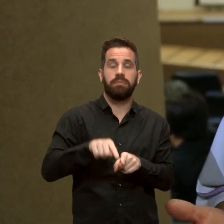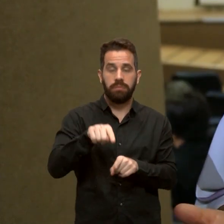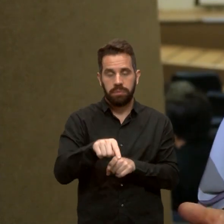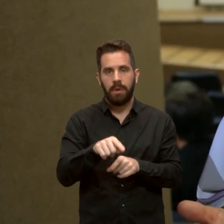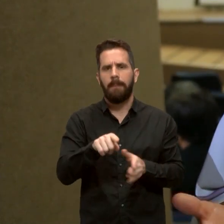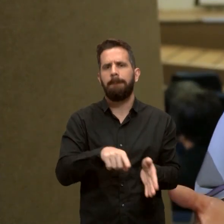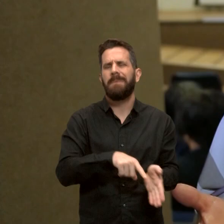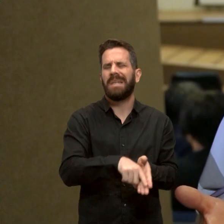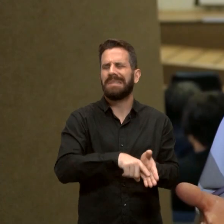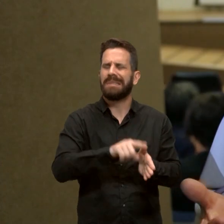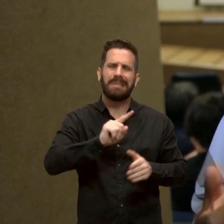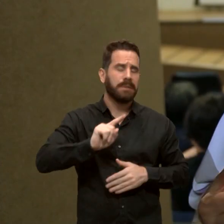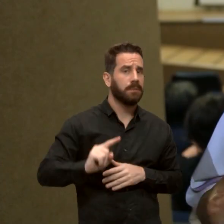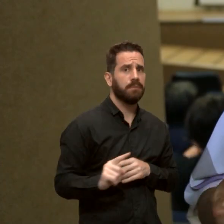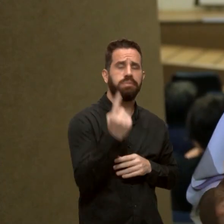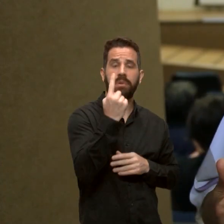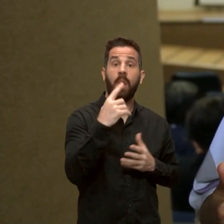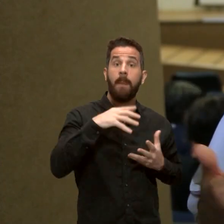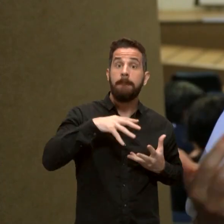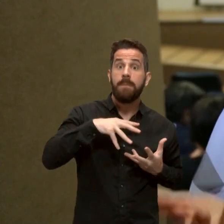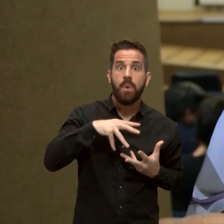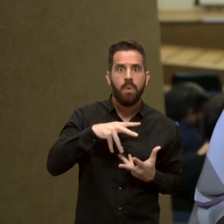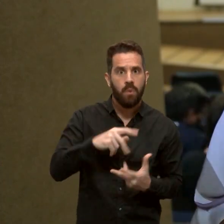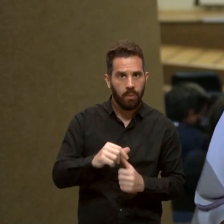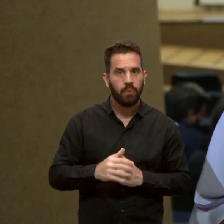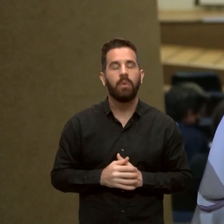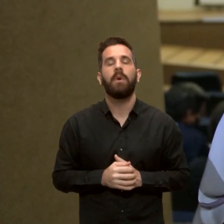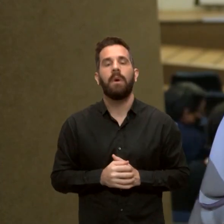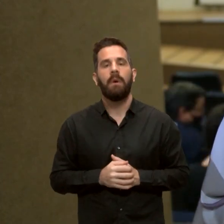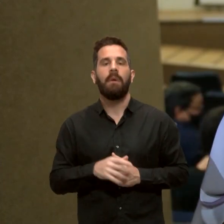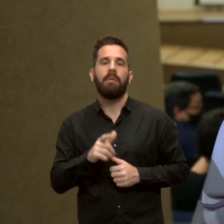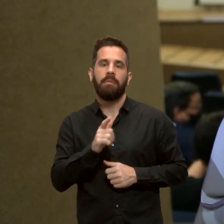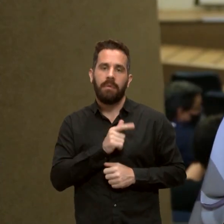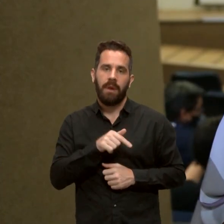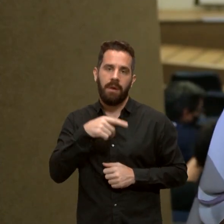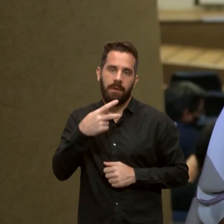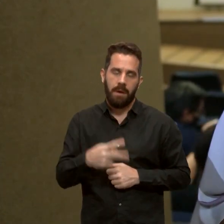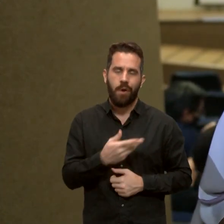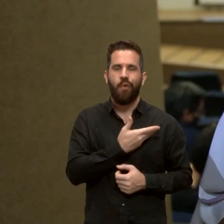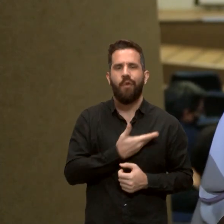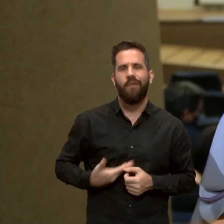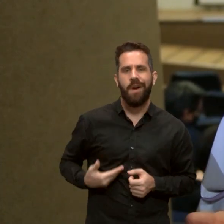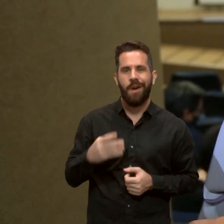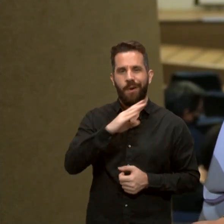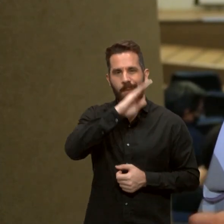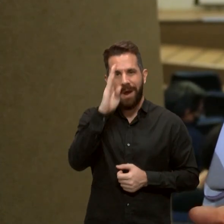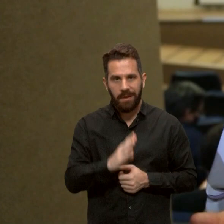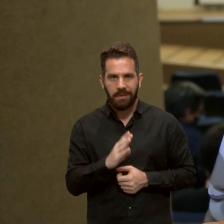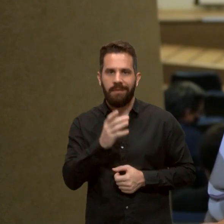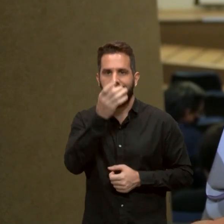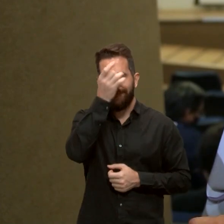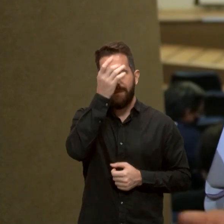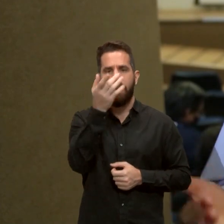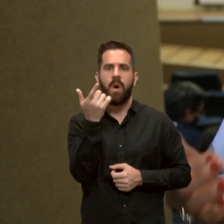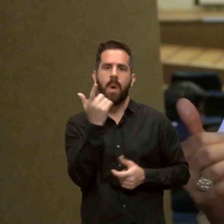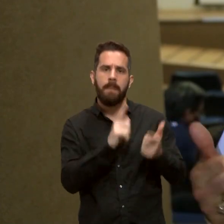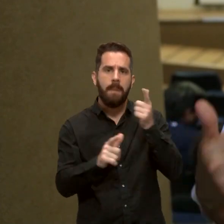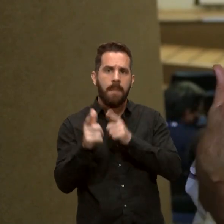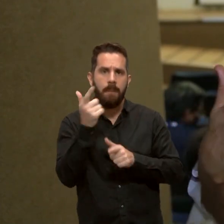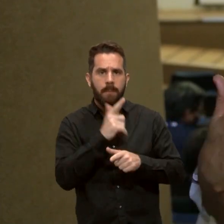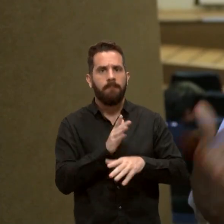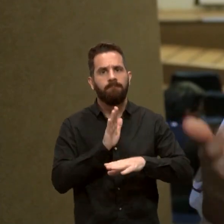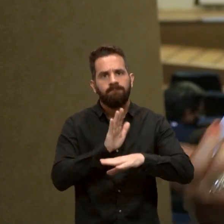vai ter aí, nós vamos facilitar o governo brasileiro no desenvolvimento de ações